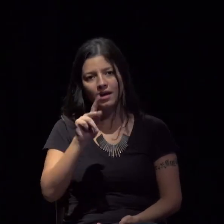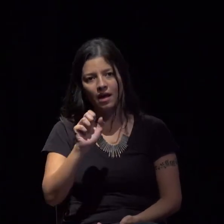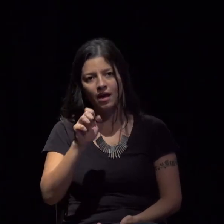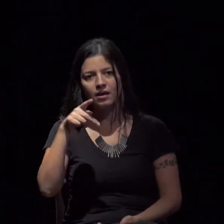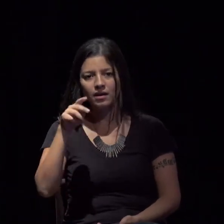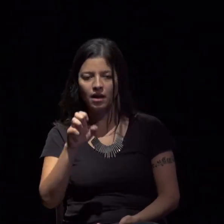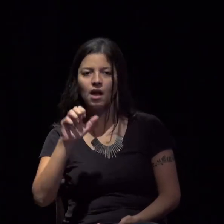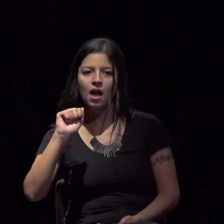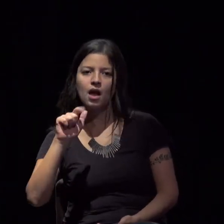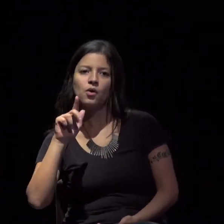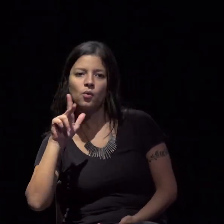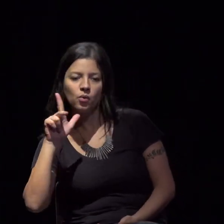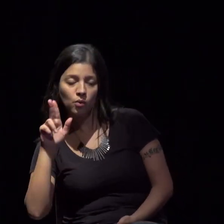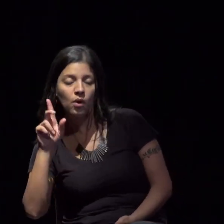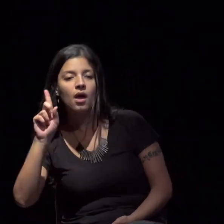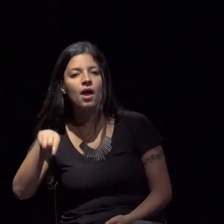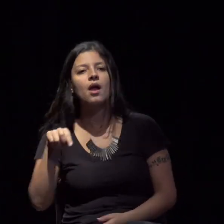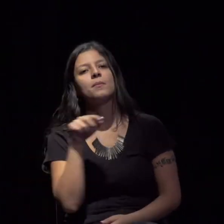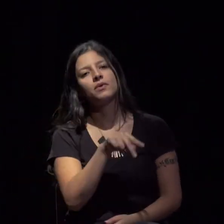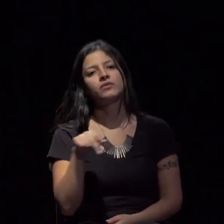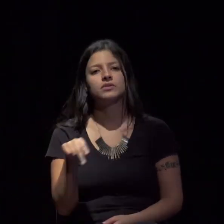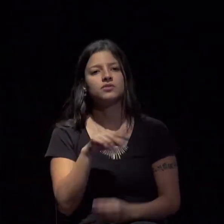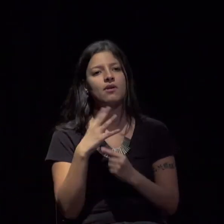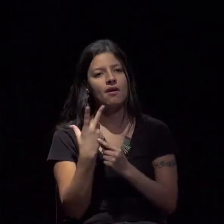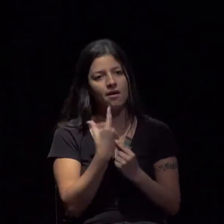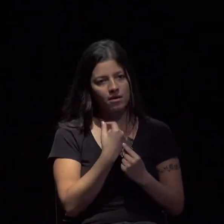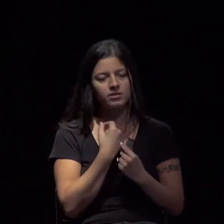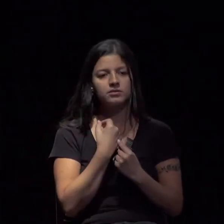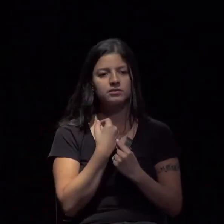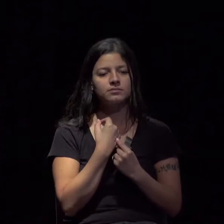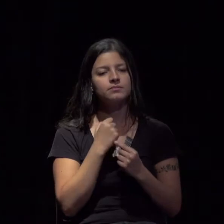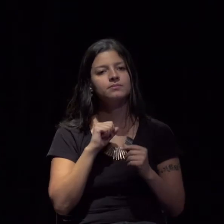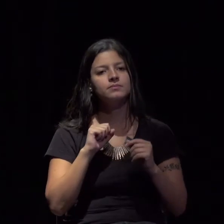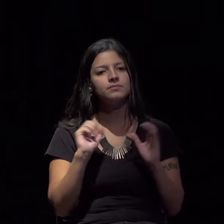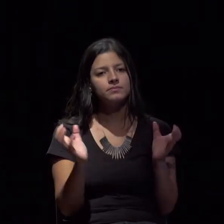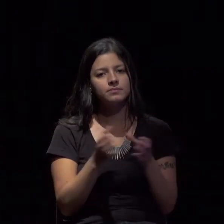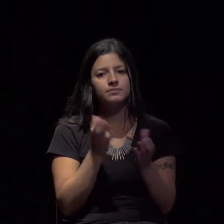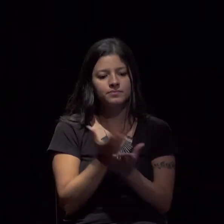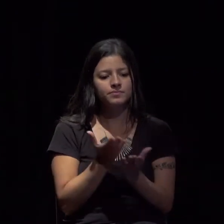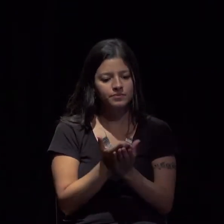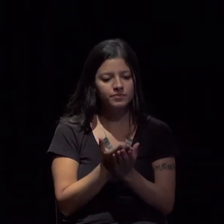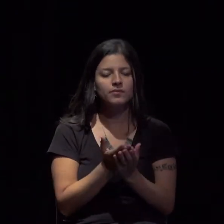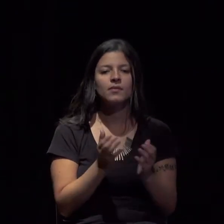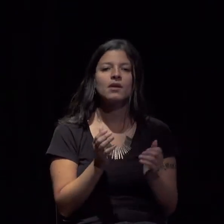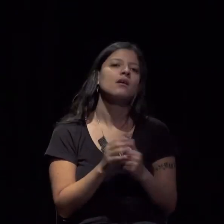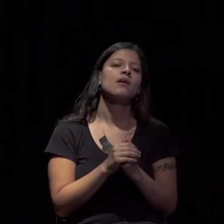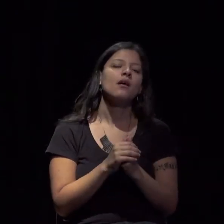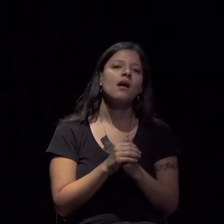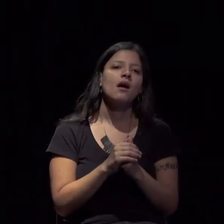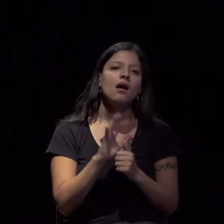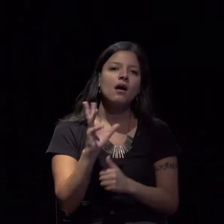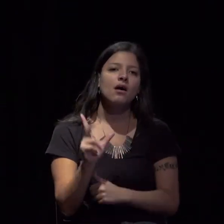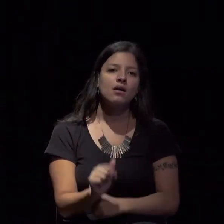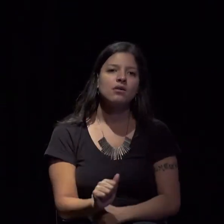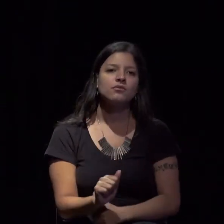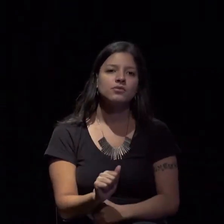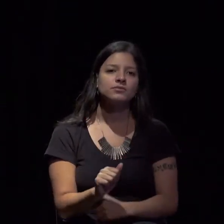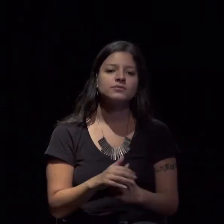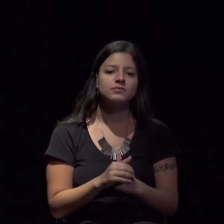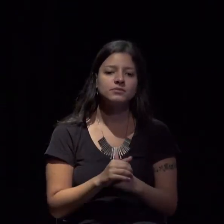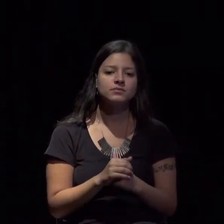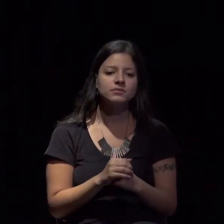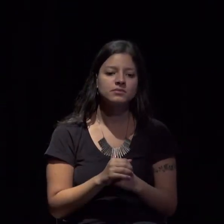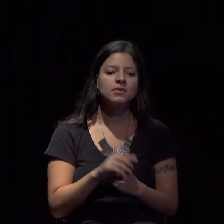professor de História da Arte do Departamento de Arte e Ecologia do Departamento de Estudos Afro-Americanos da Princeton University. É autor